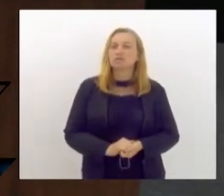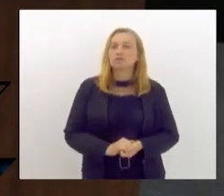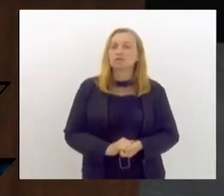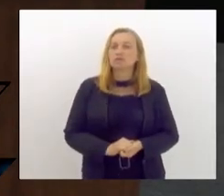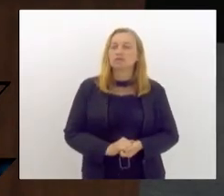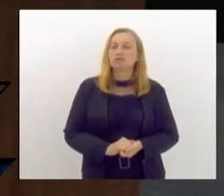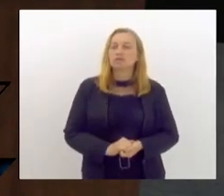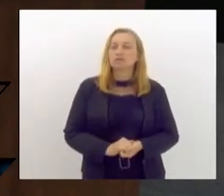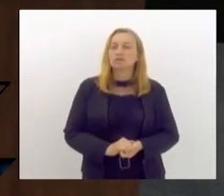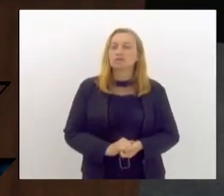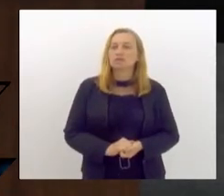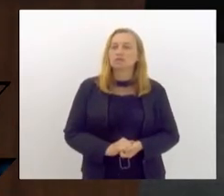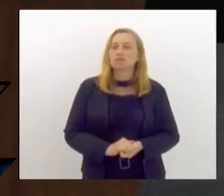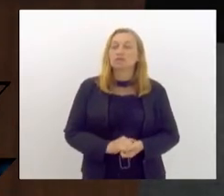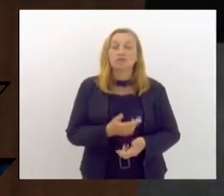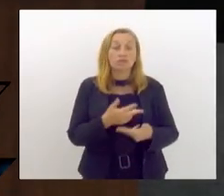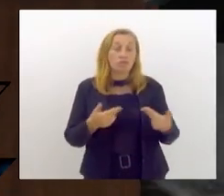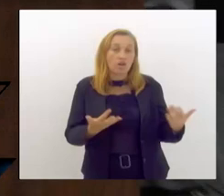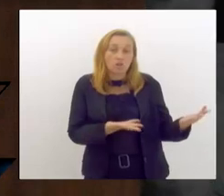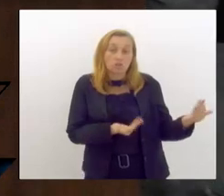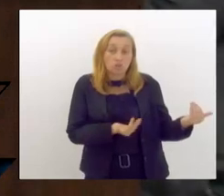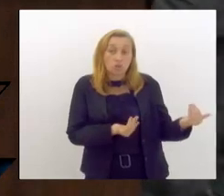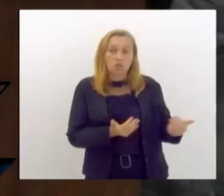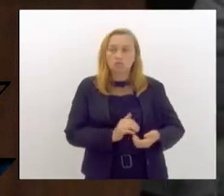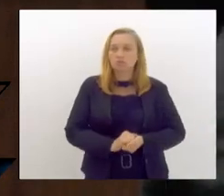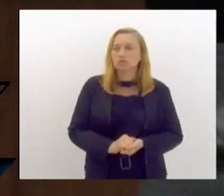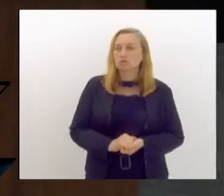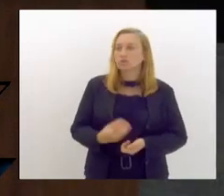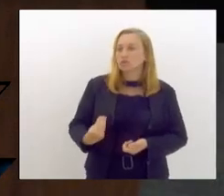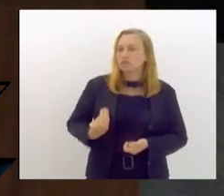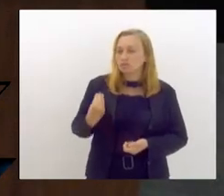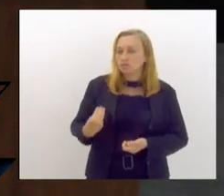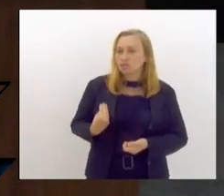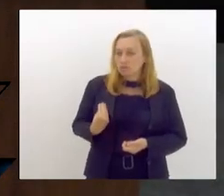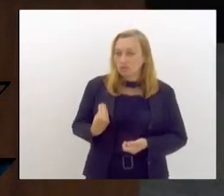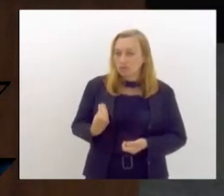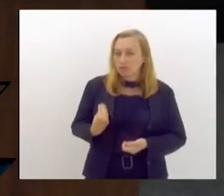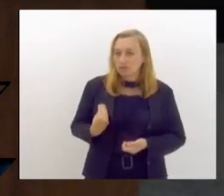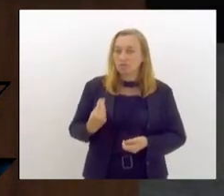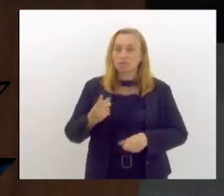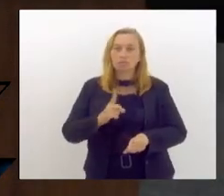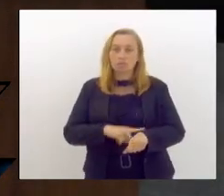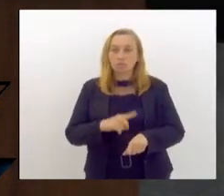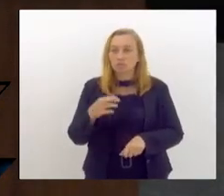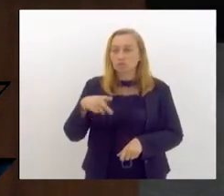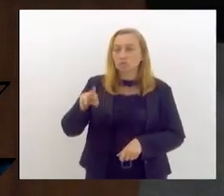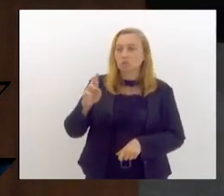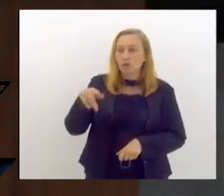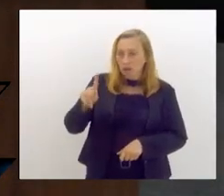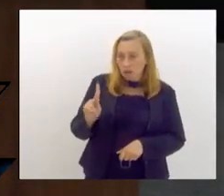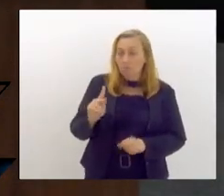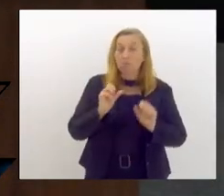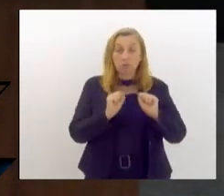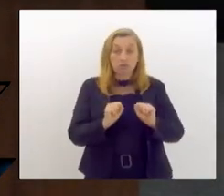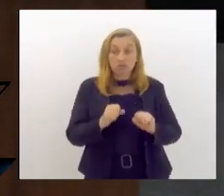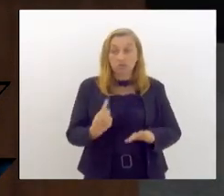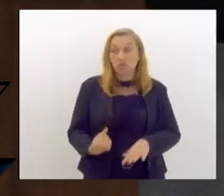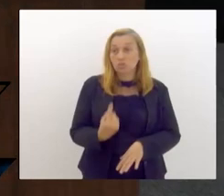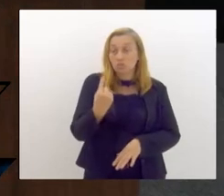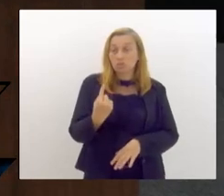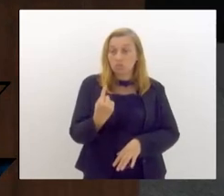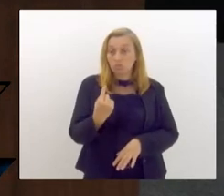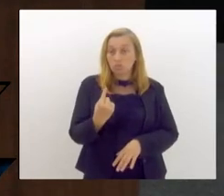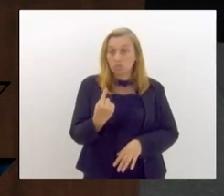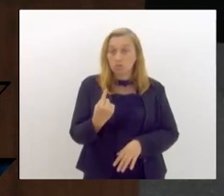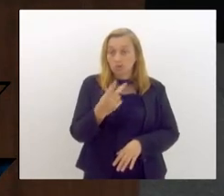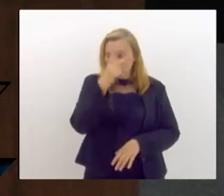inclusive, tem muitos desses jovens que sobreviveram a partir do rapper, porque poderia ser uma das vítimas